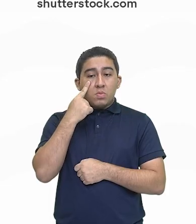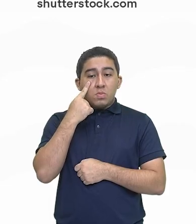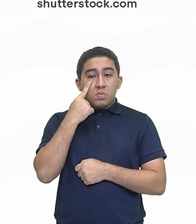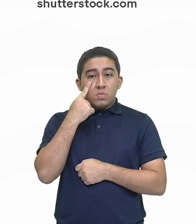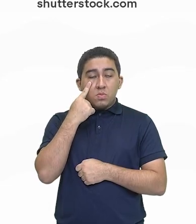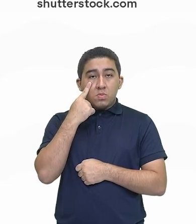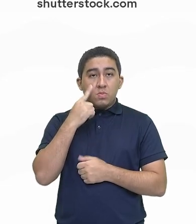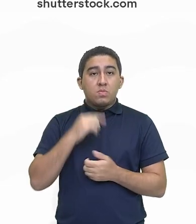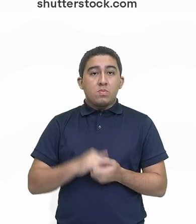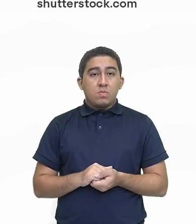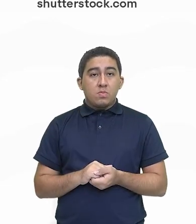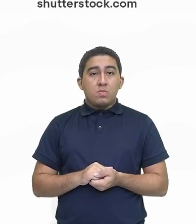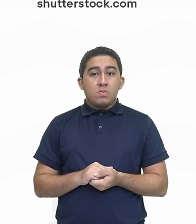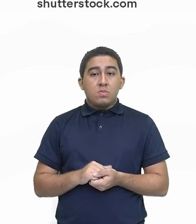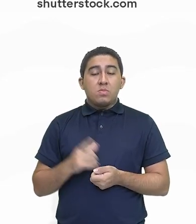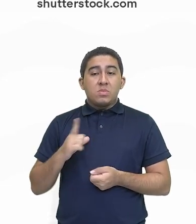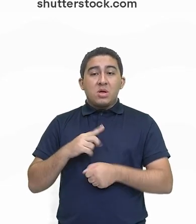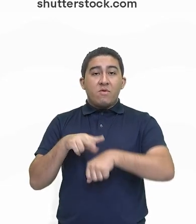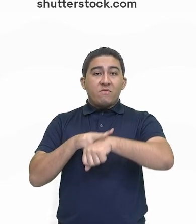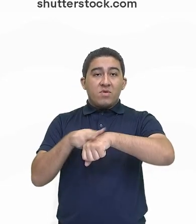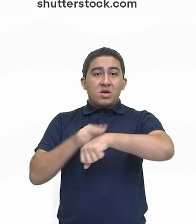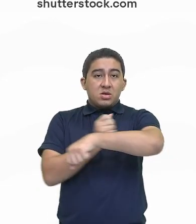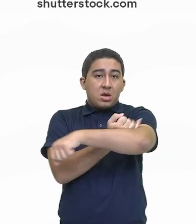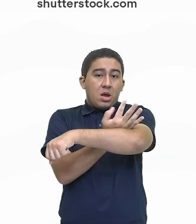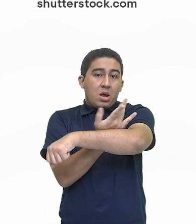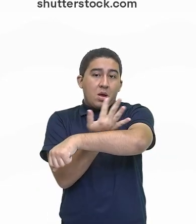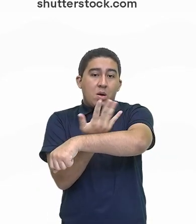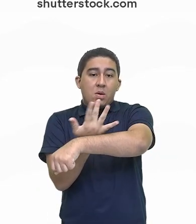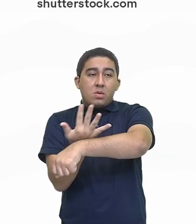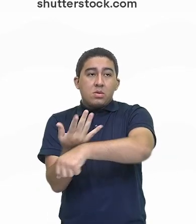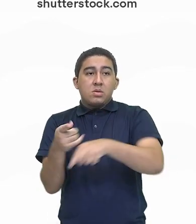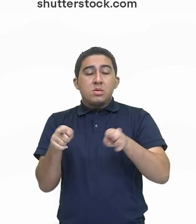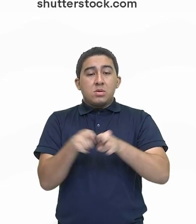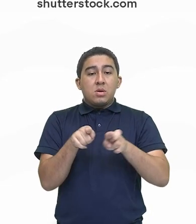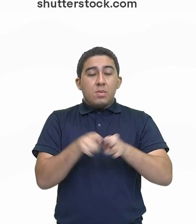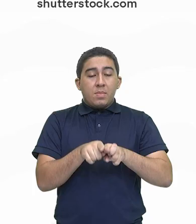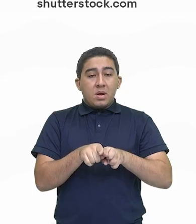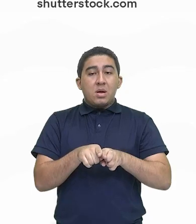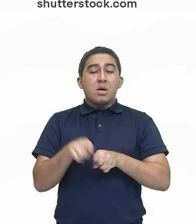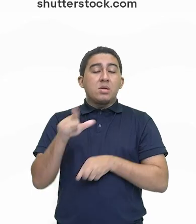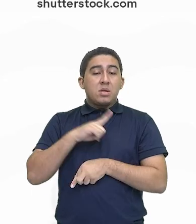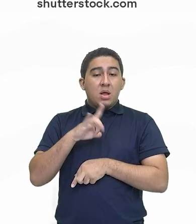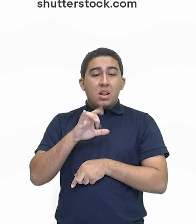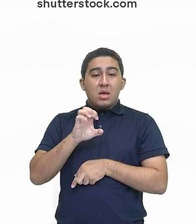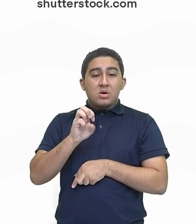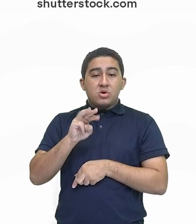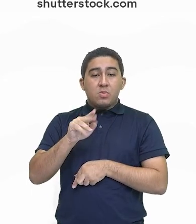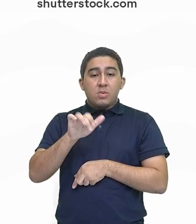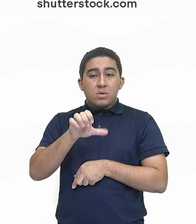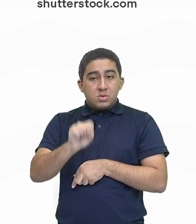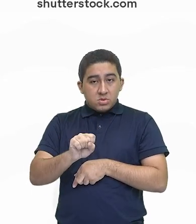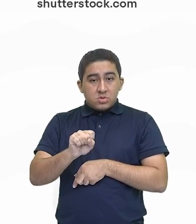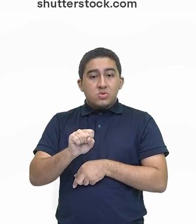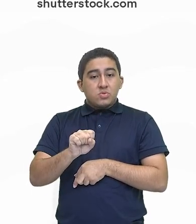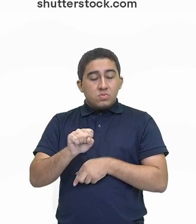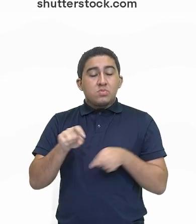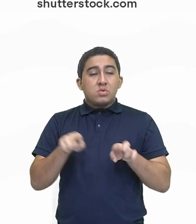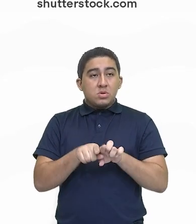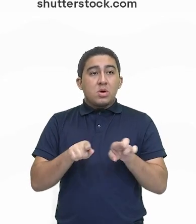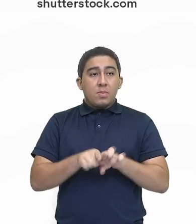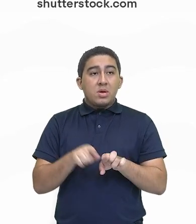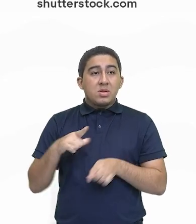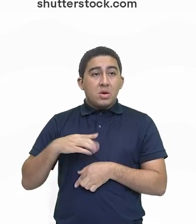as algas são organismos produtores, as lesmas vão se alimentar das algas, consumidores